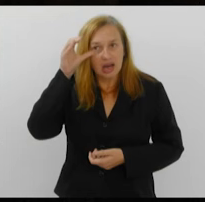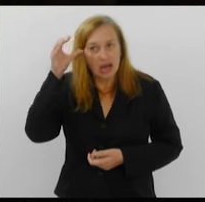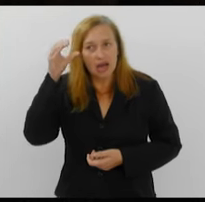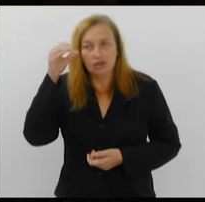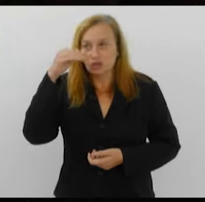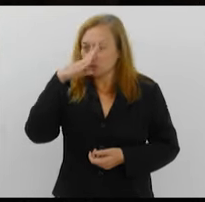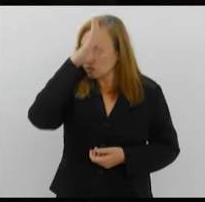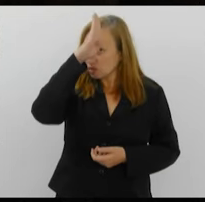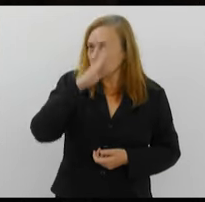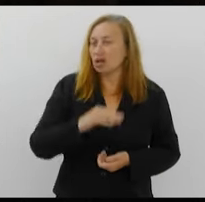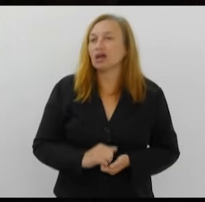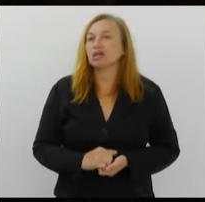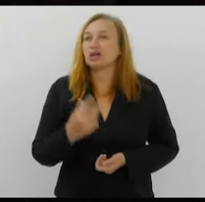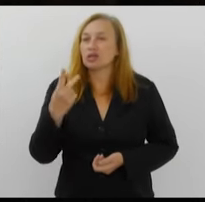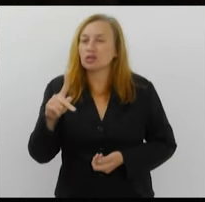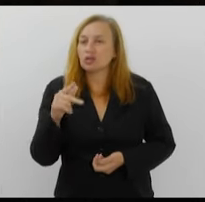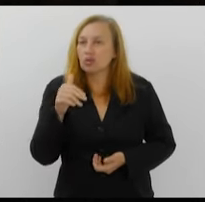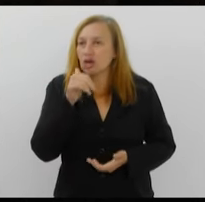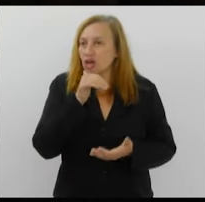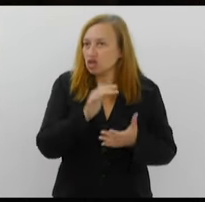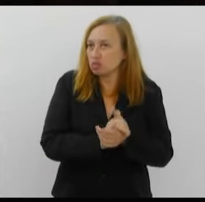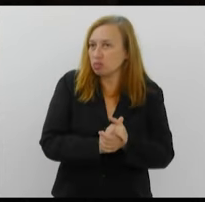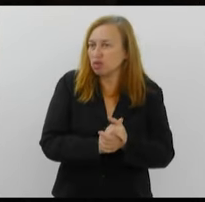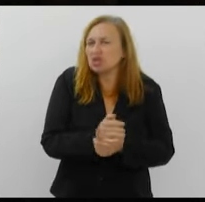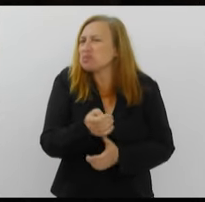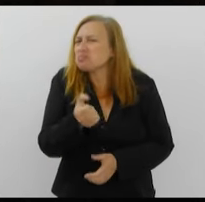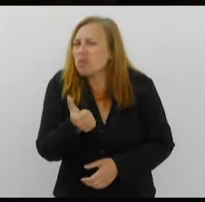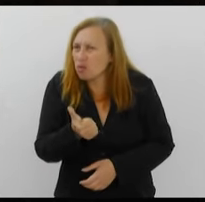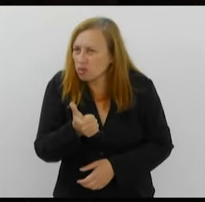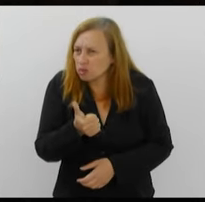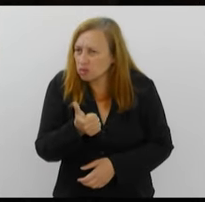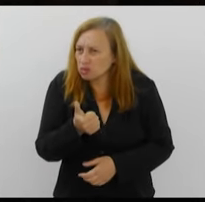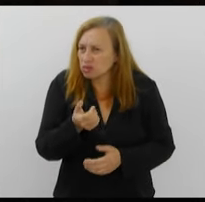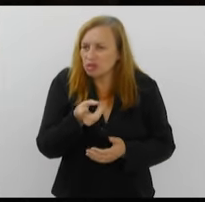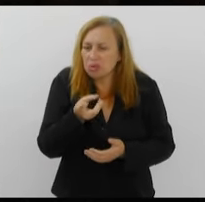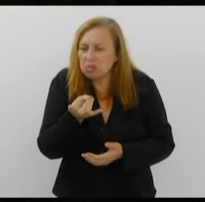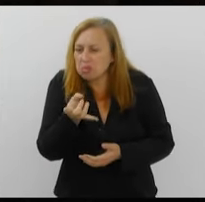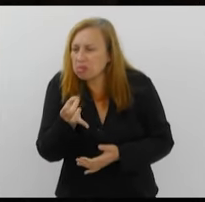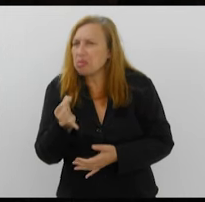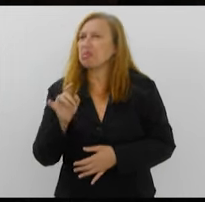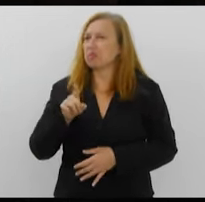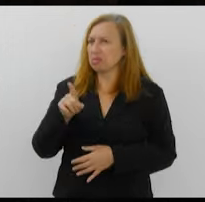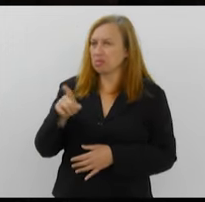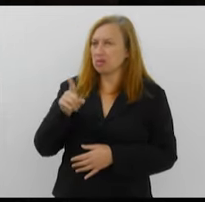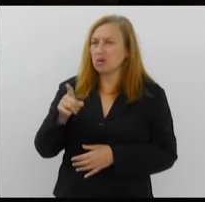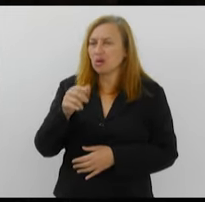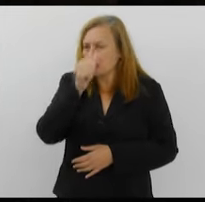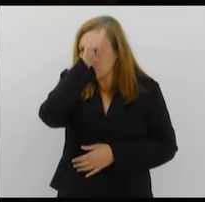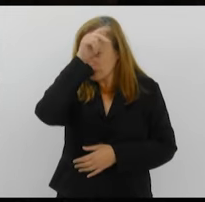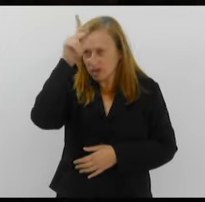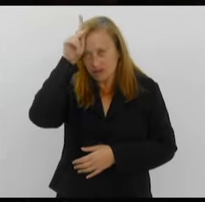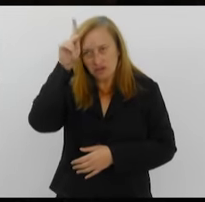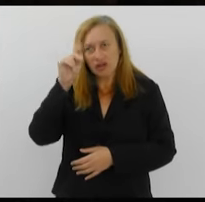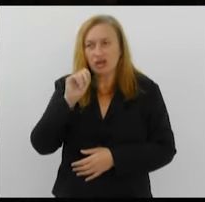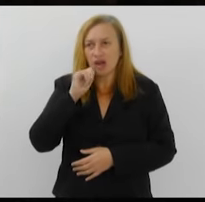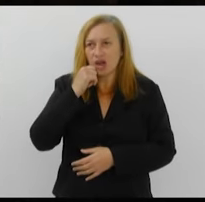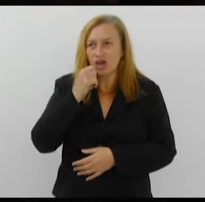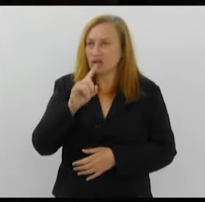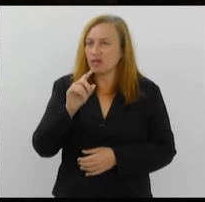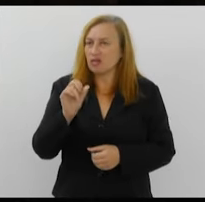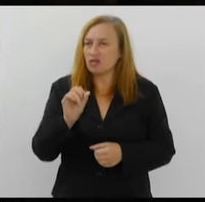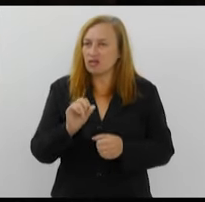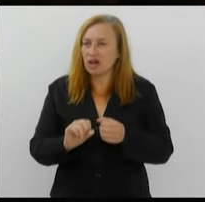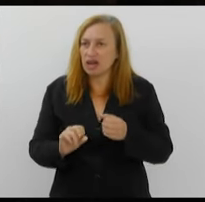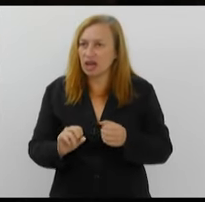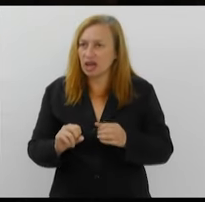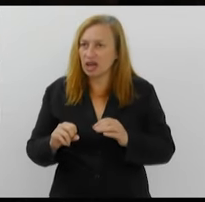a esposa de Vossa Excelência, e mais poucos que contam nos dedos de uma mão, o prefeito não fará do Parlamento Fluminense o que